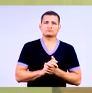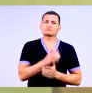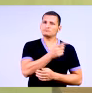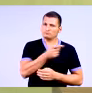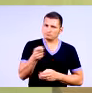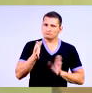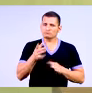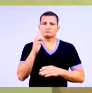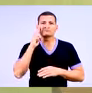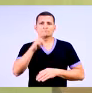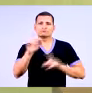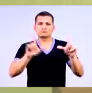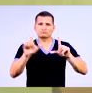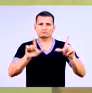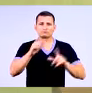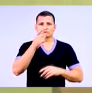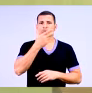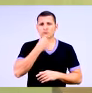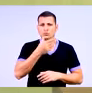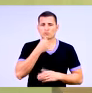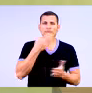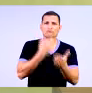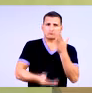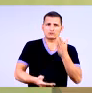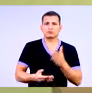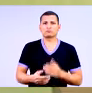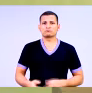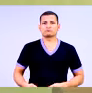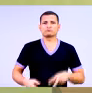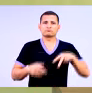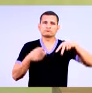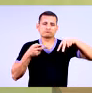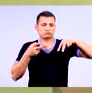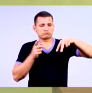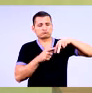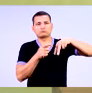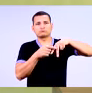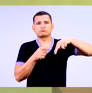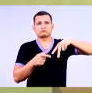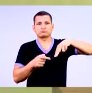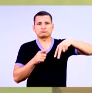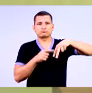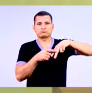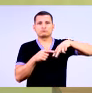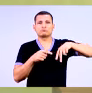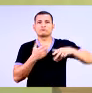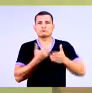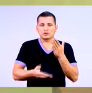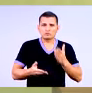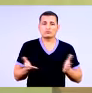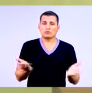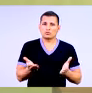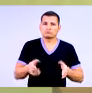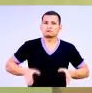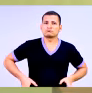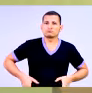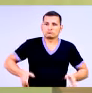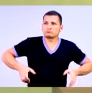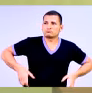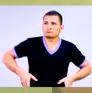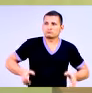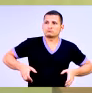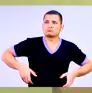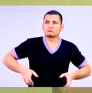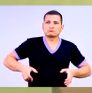de um rapaz que perdeu as 2 pernas no acidente, passou a andar de cadeira de roda e ele se sentiu